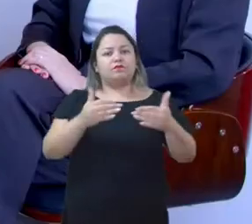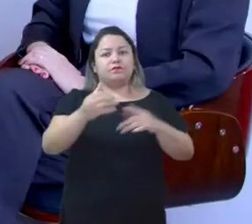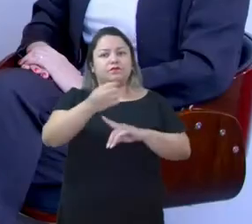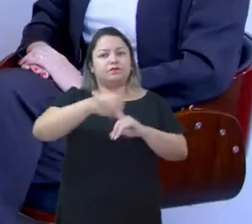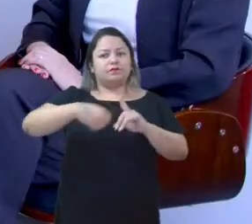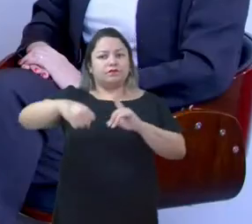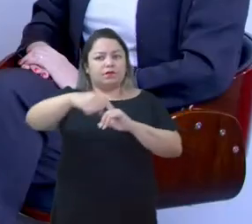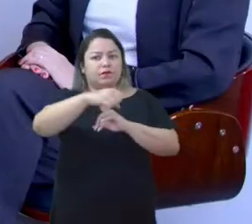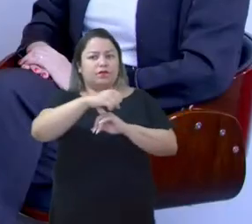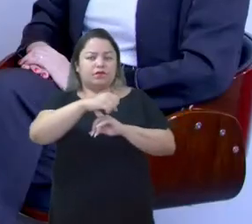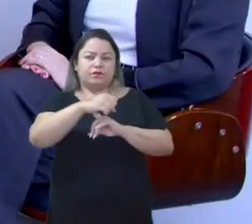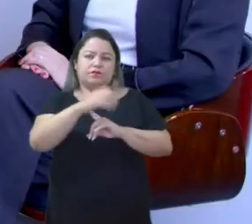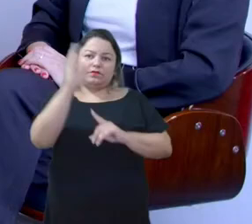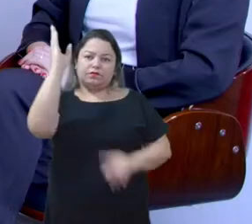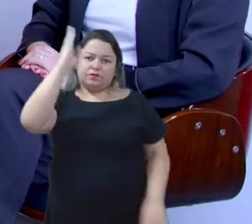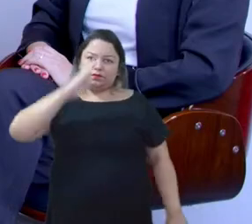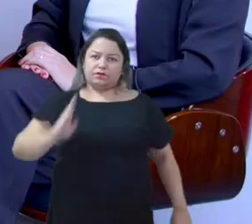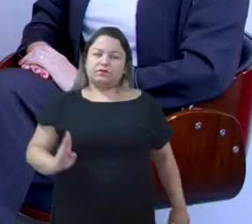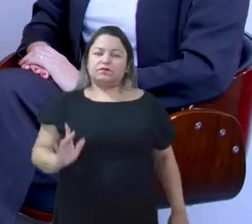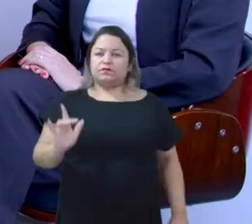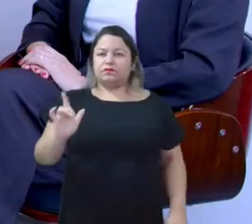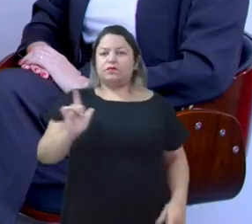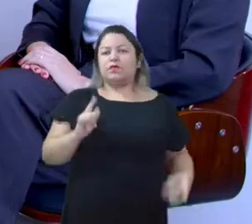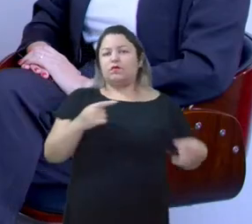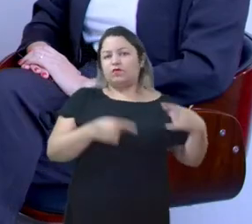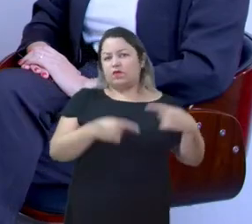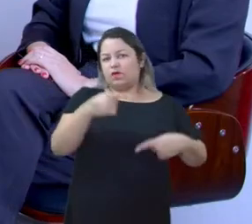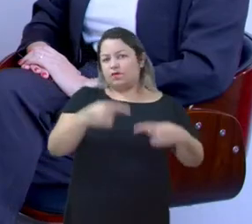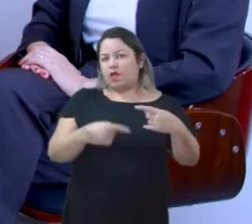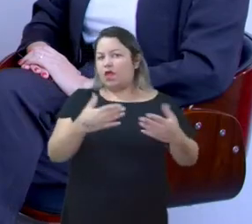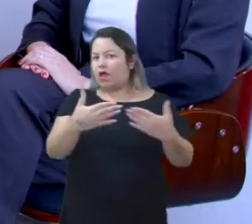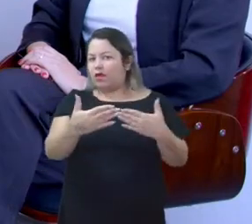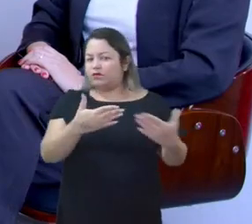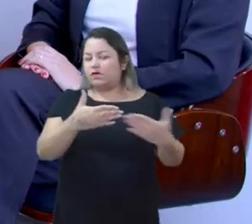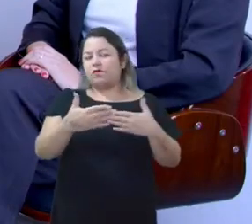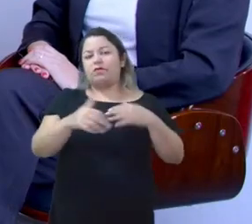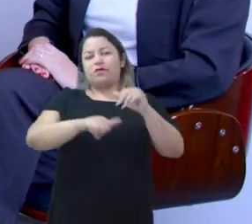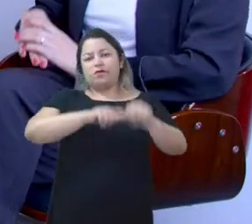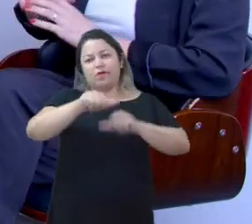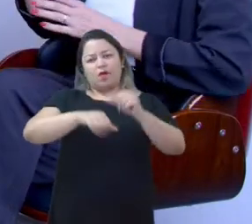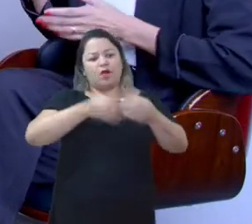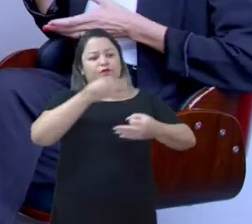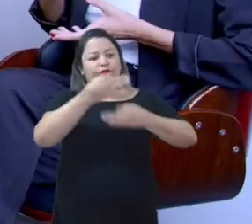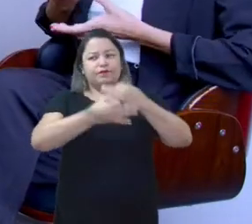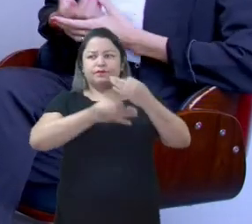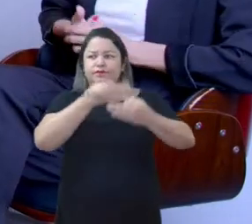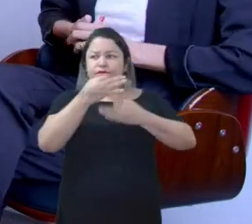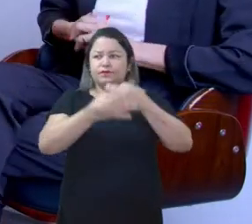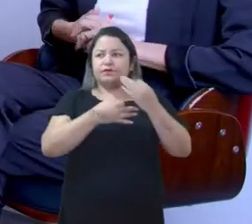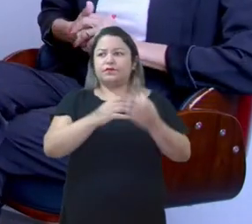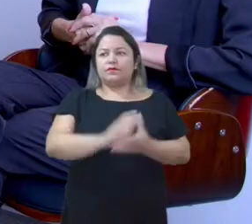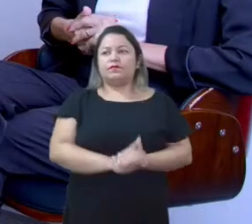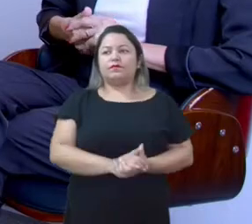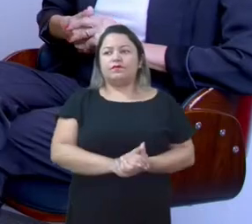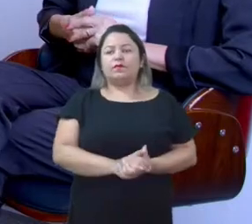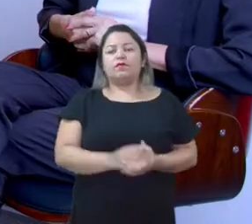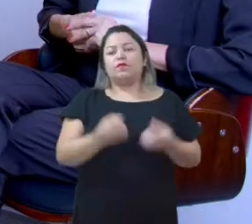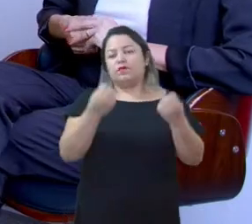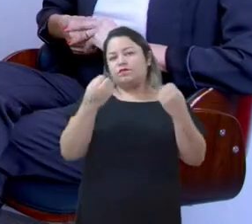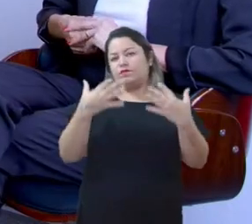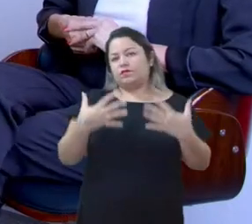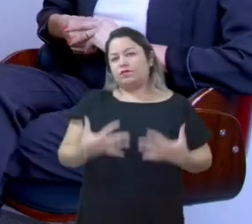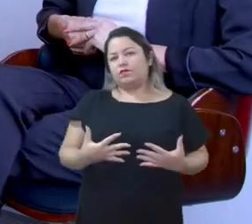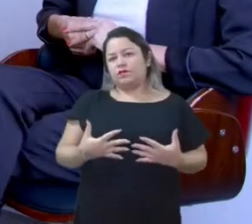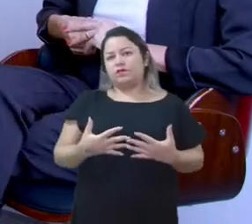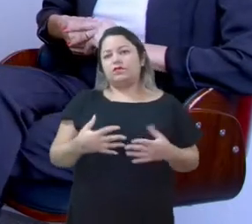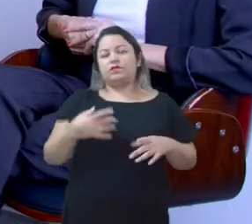sociedade brasileira. Por isso que tem um VAT debatendo, para formar a opinião. E aí quando você explica, forma a opinião...